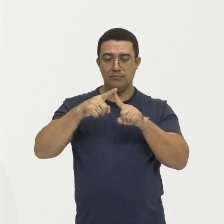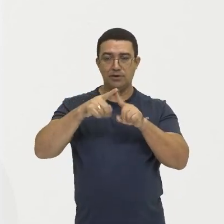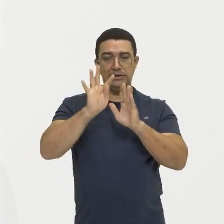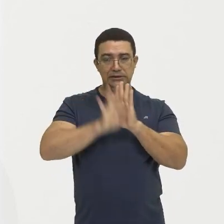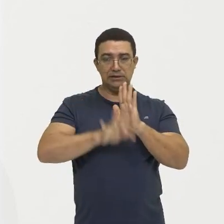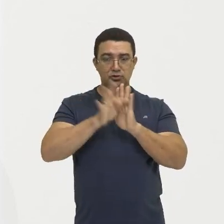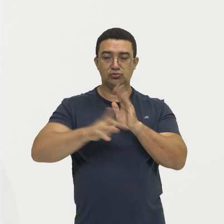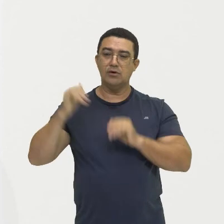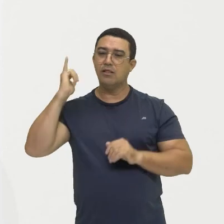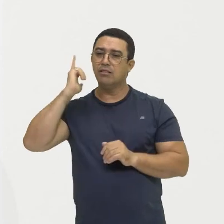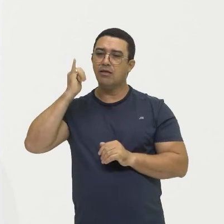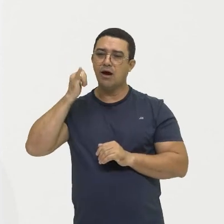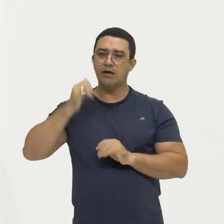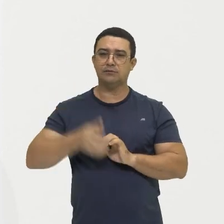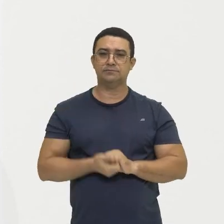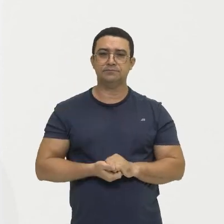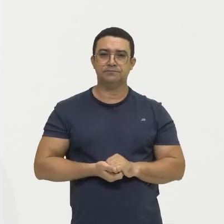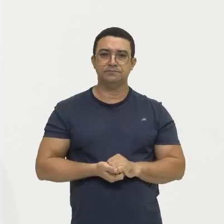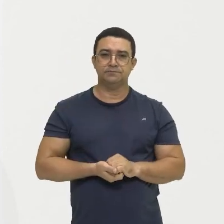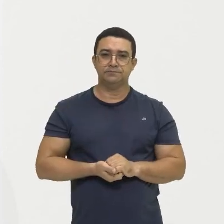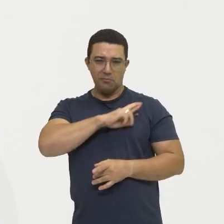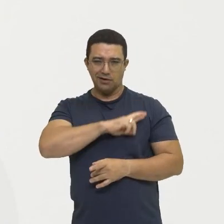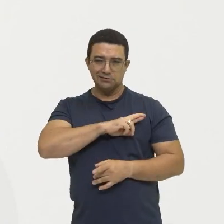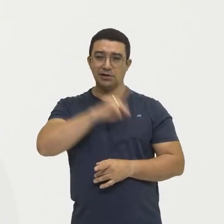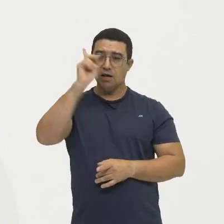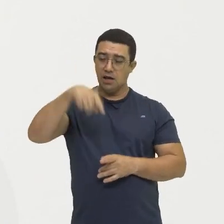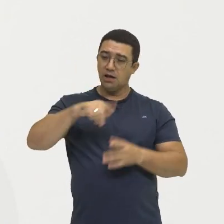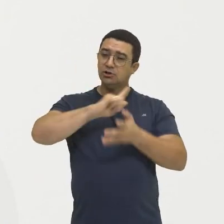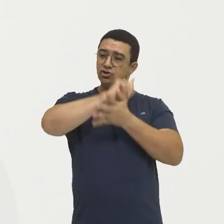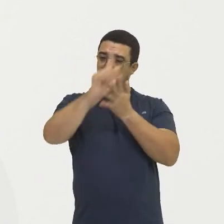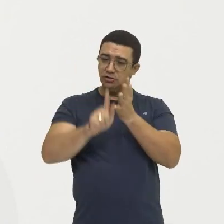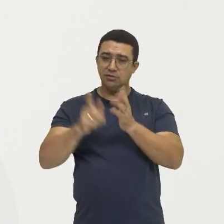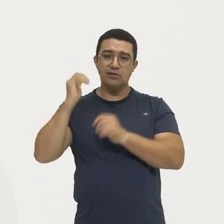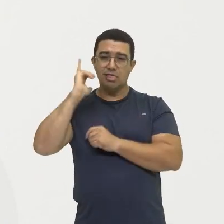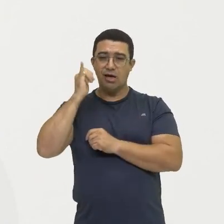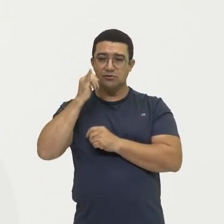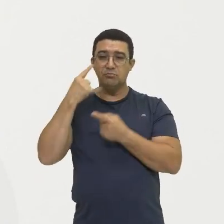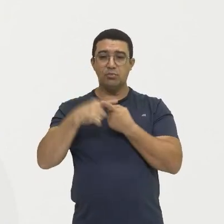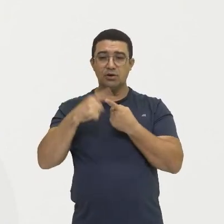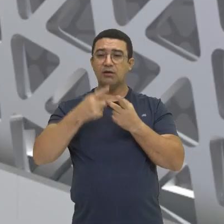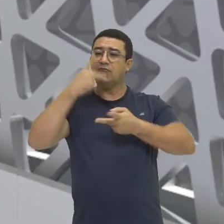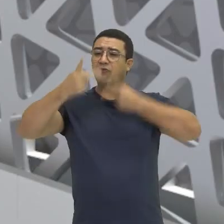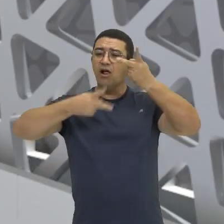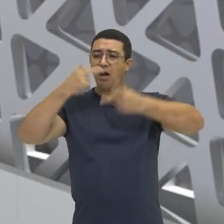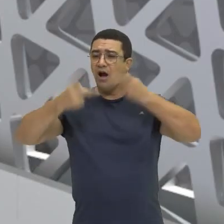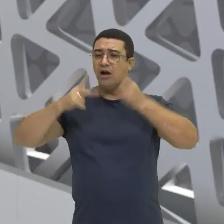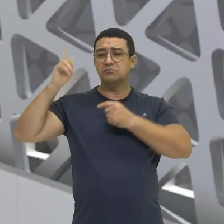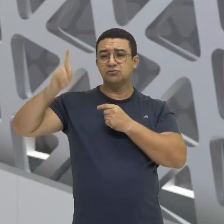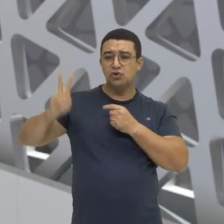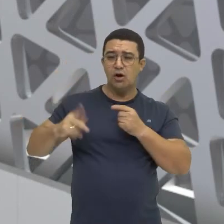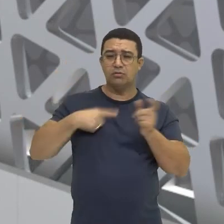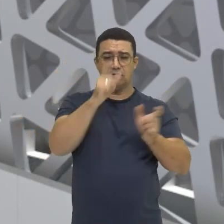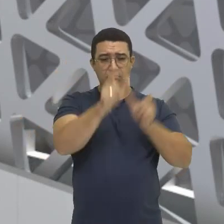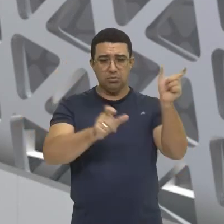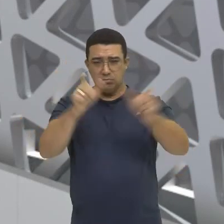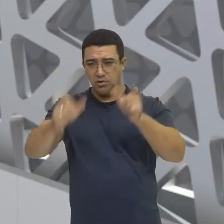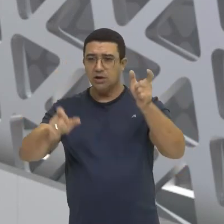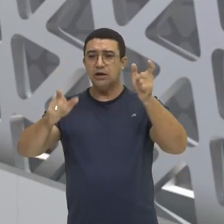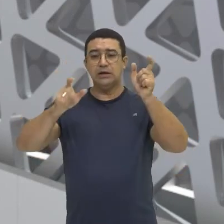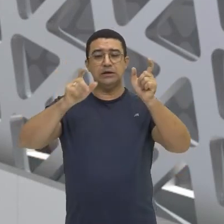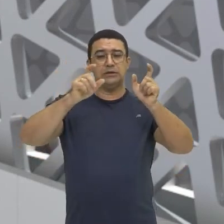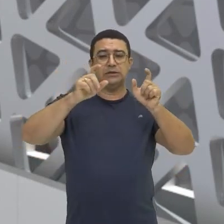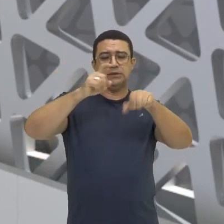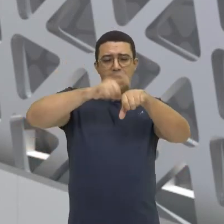de textos narrativos, tá? Por quê? Porque ele vai contar uma história, vai ter personagem, vai ter o tempo, vai ter o espaço, vai